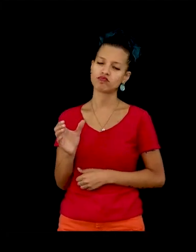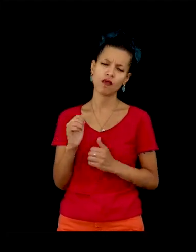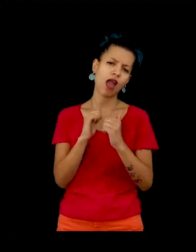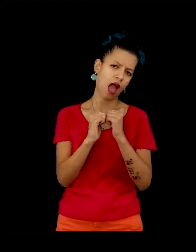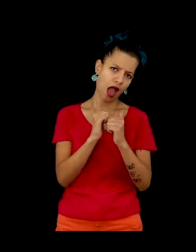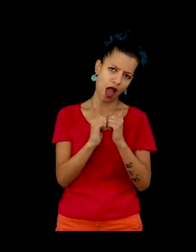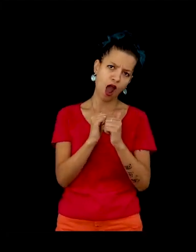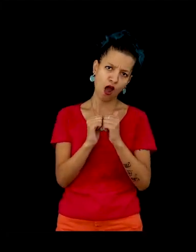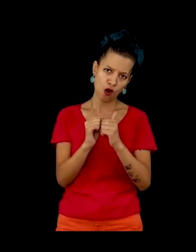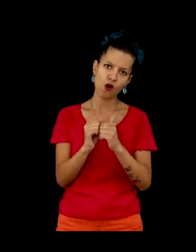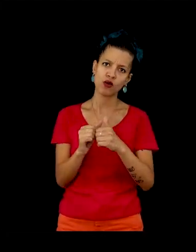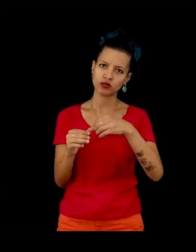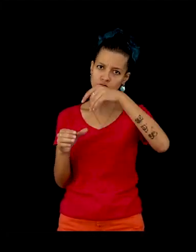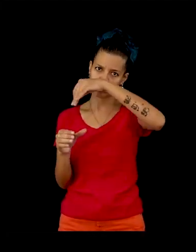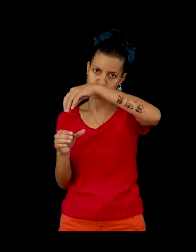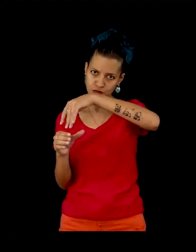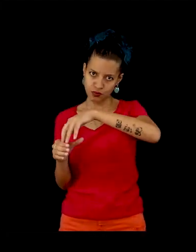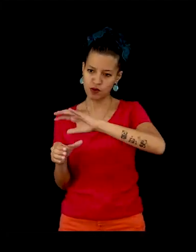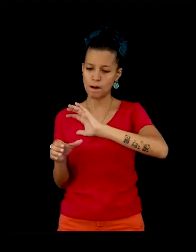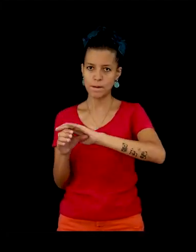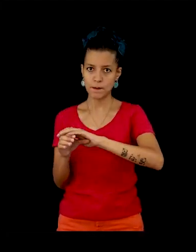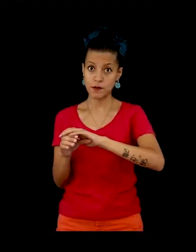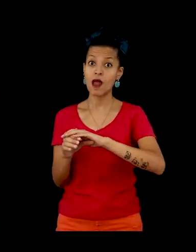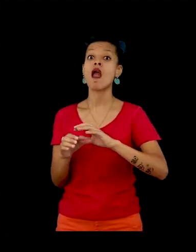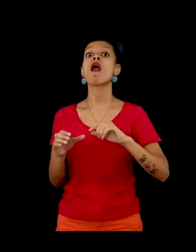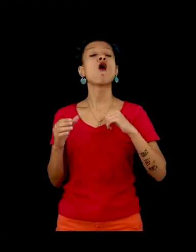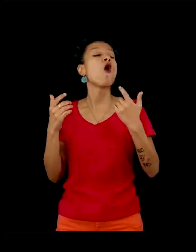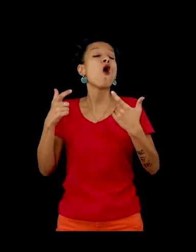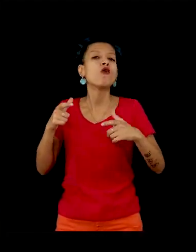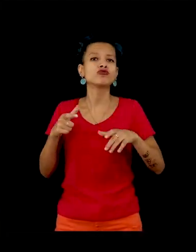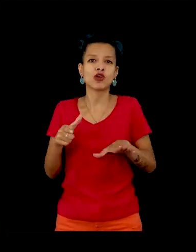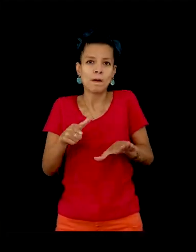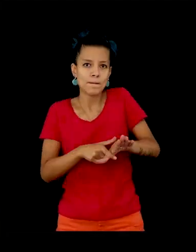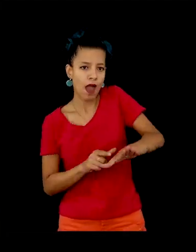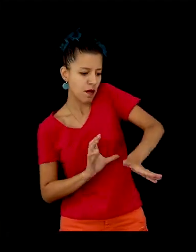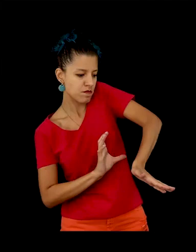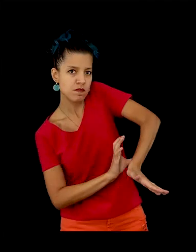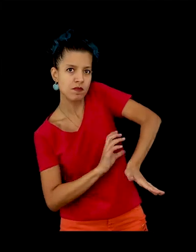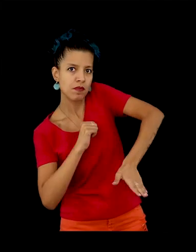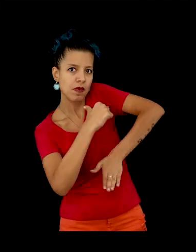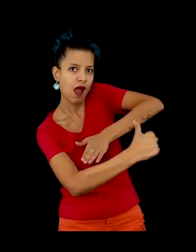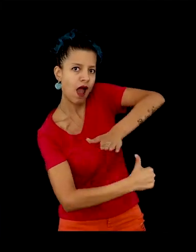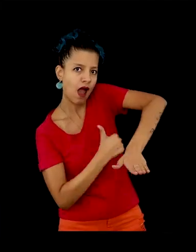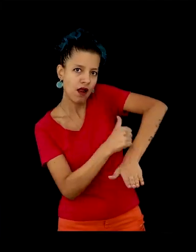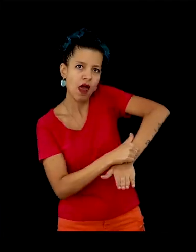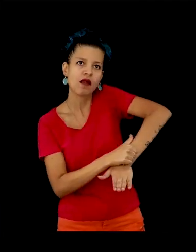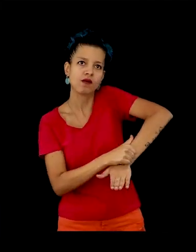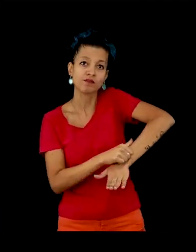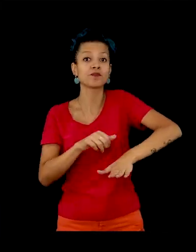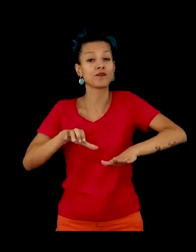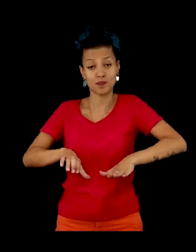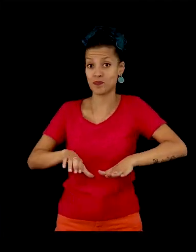Esse eu pus também arroz e eu uso no pé, na canela.